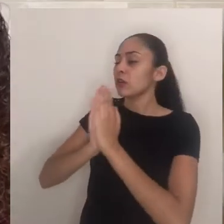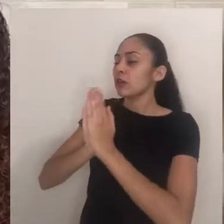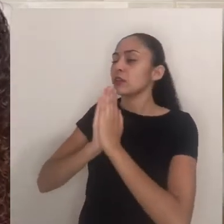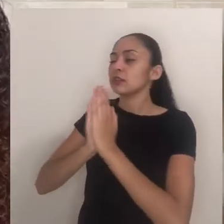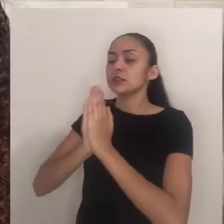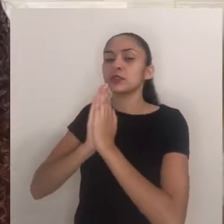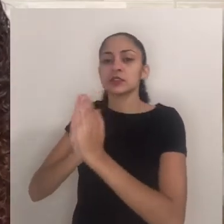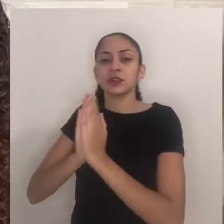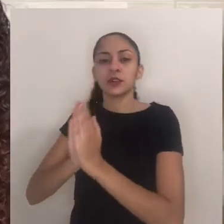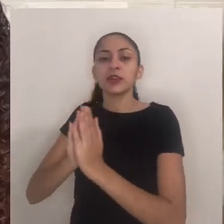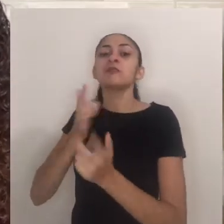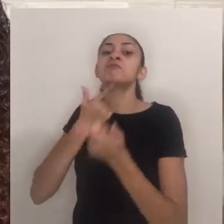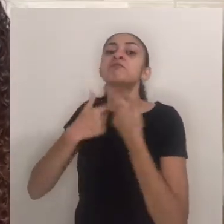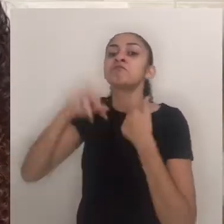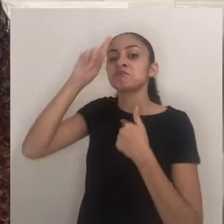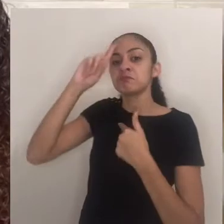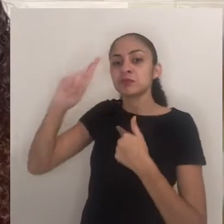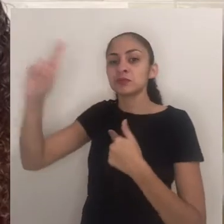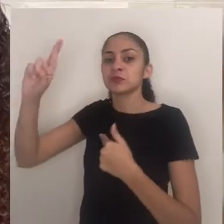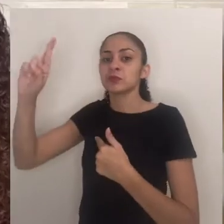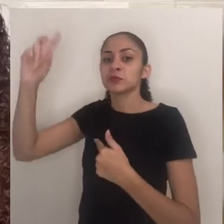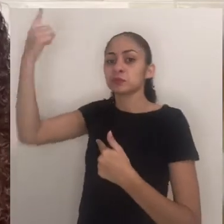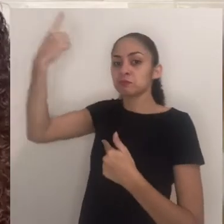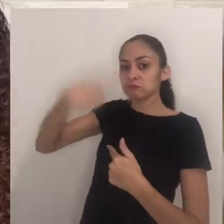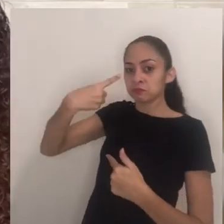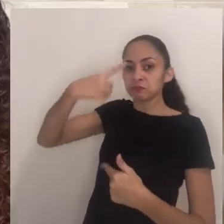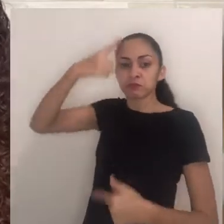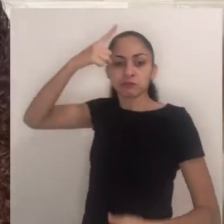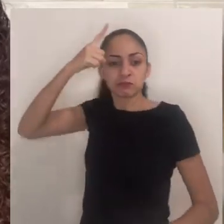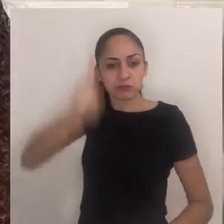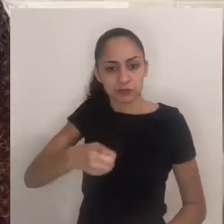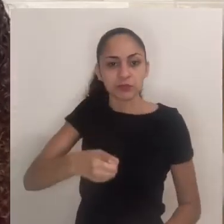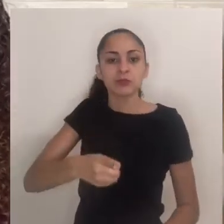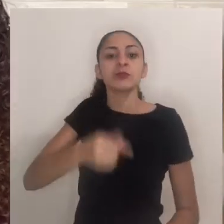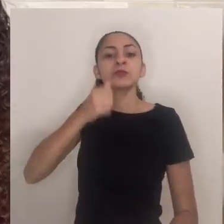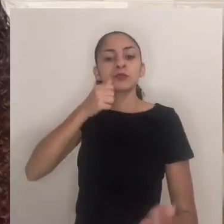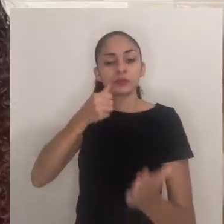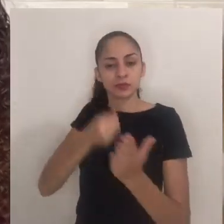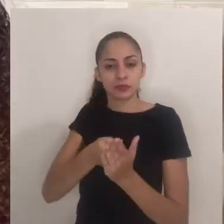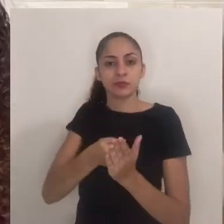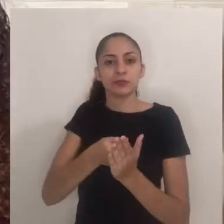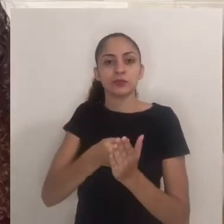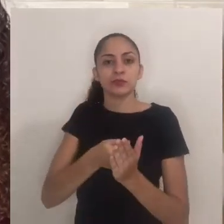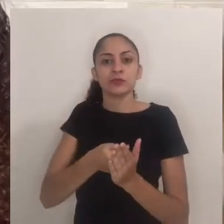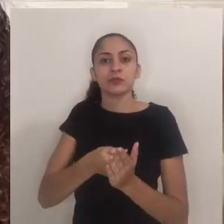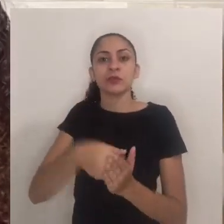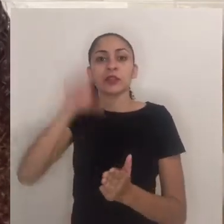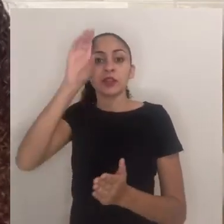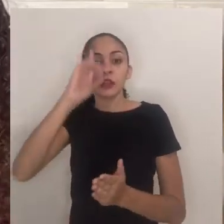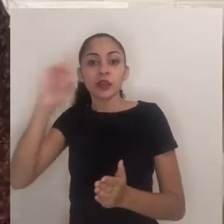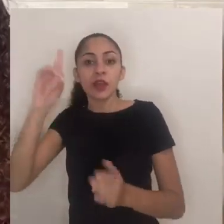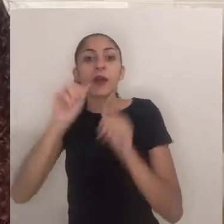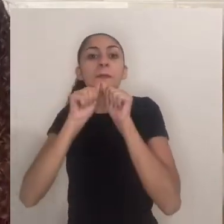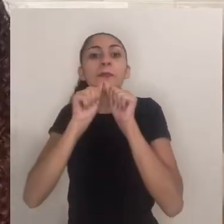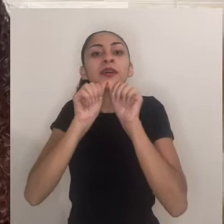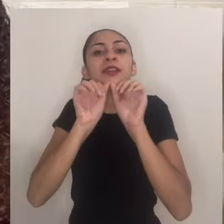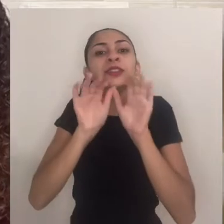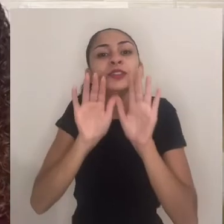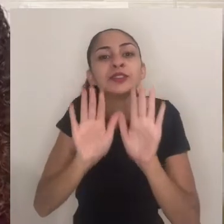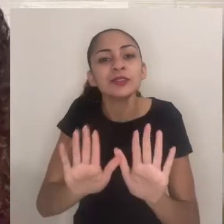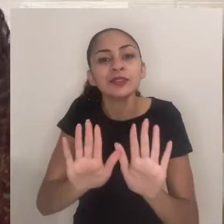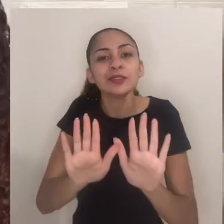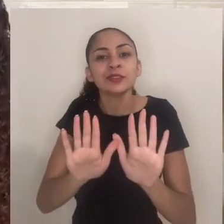em oração e possamos cumprir aquilo que a palavra do Senhor nos exorta e nos ensina. Que